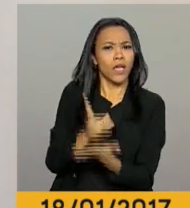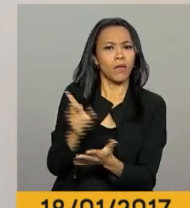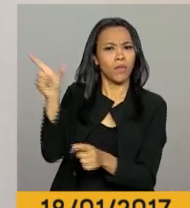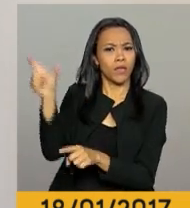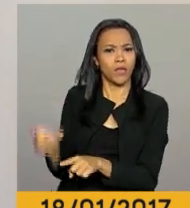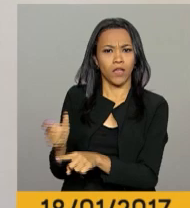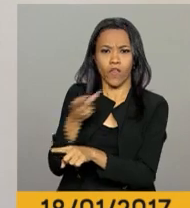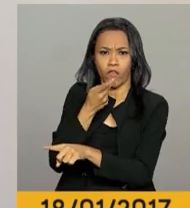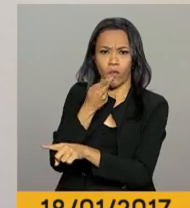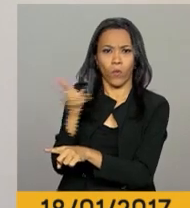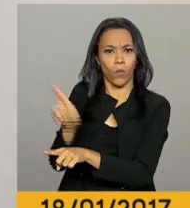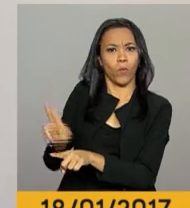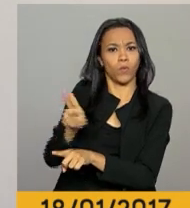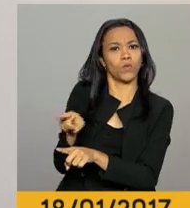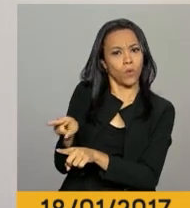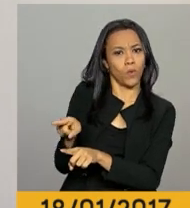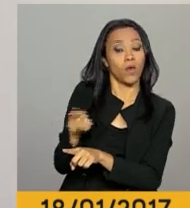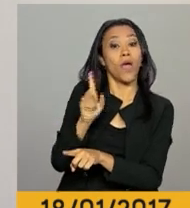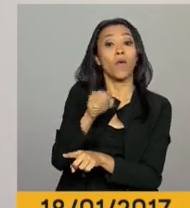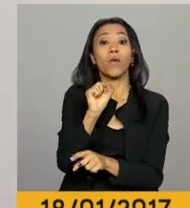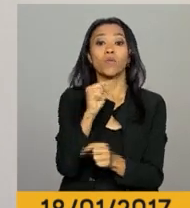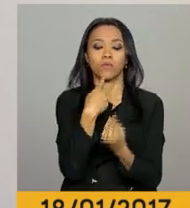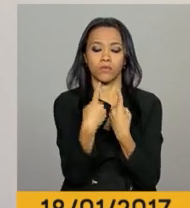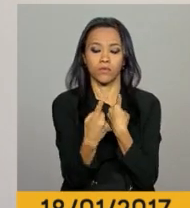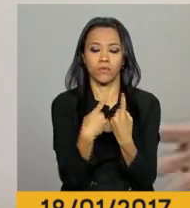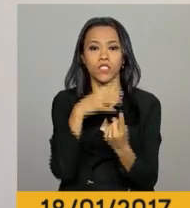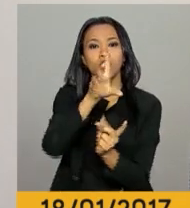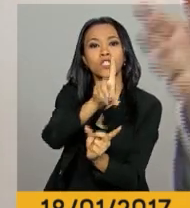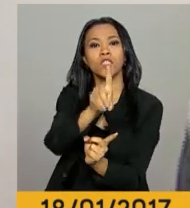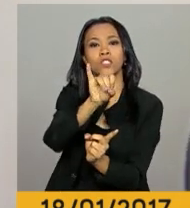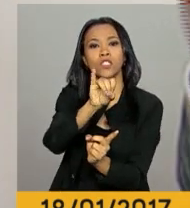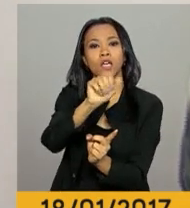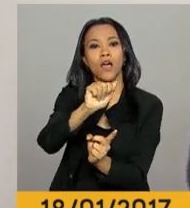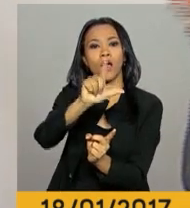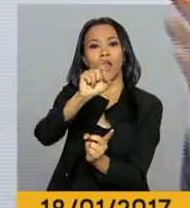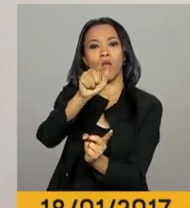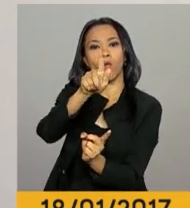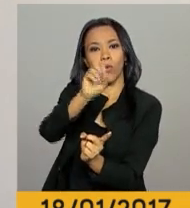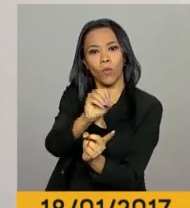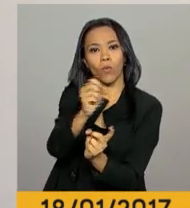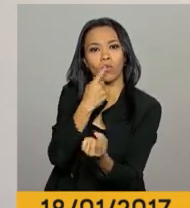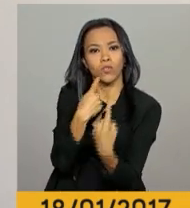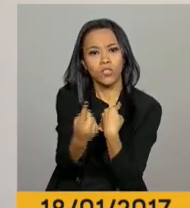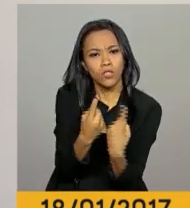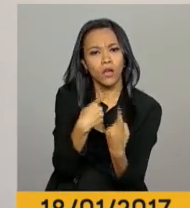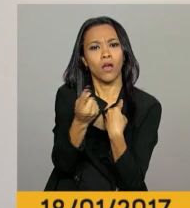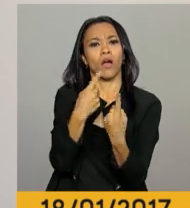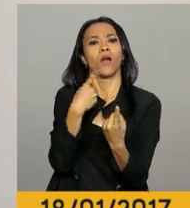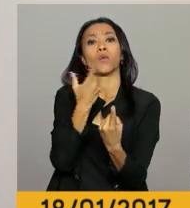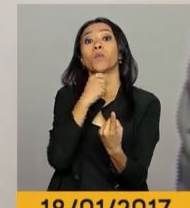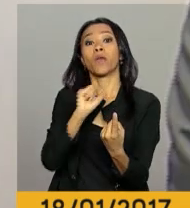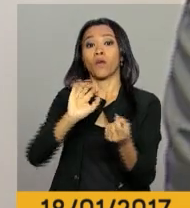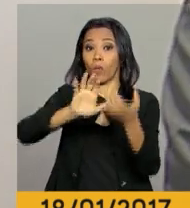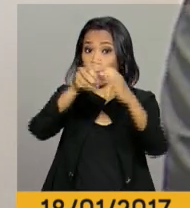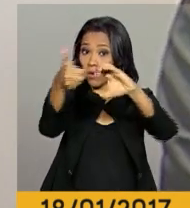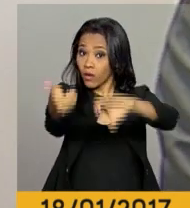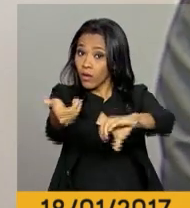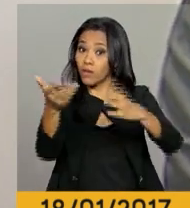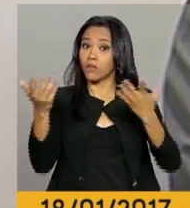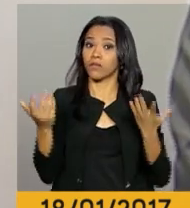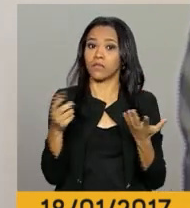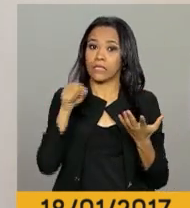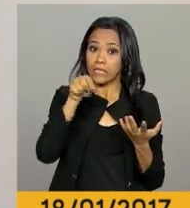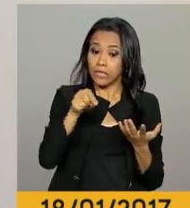utilizou ao longo do tempo que é o diálogo e restabelecer por exemplo o diálogo com o Congresso Nacional nos